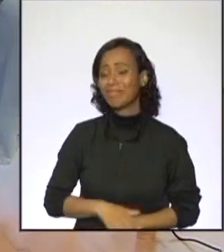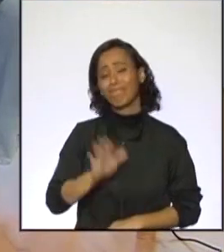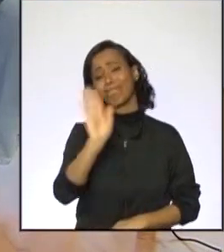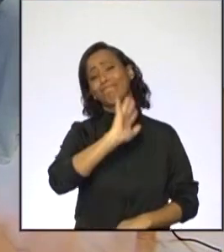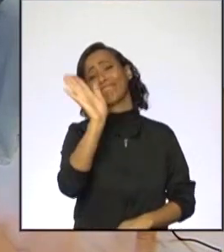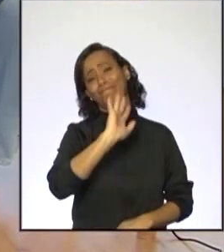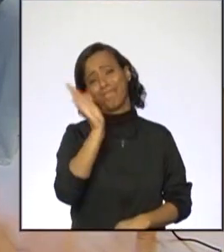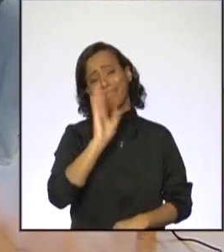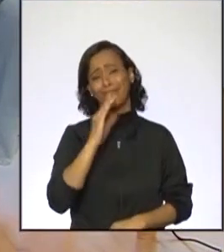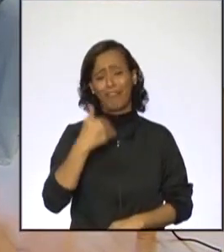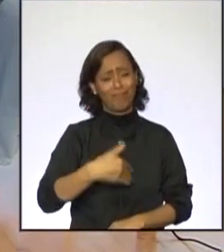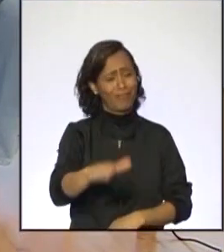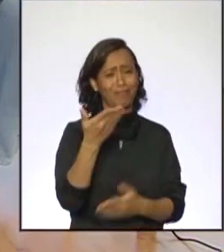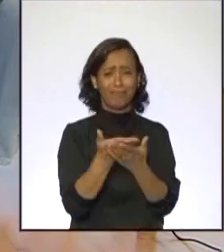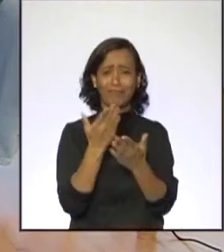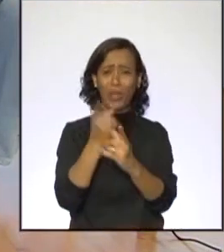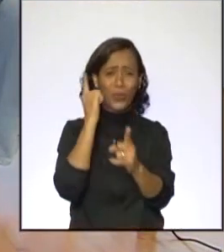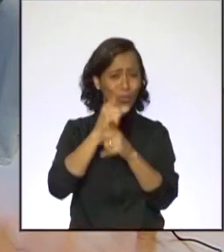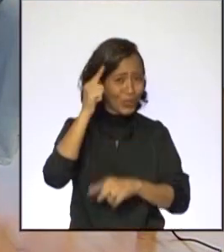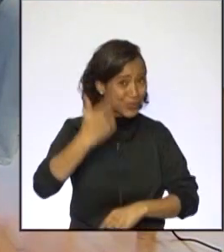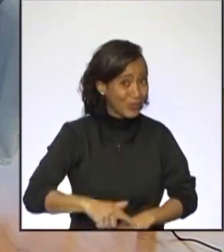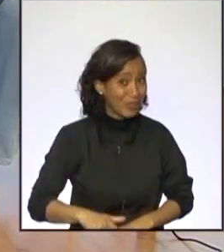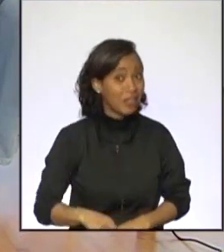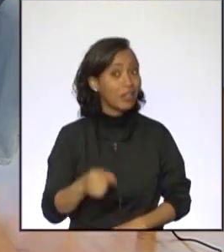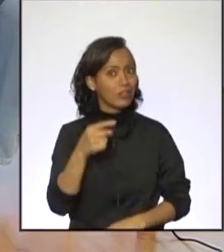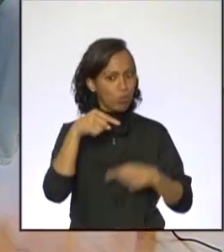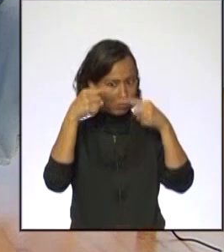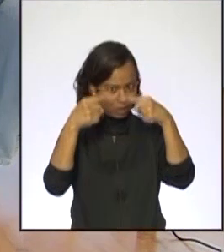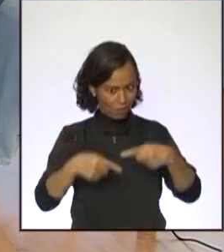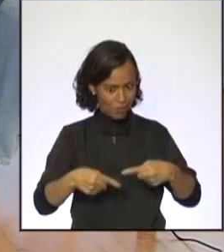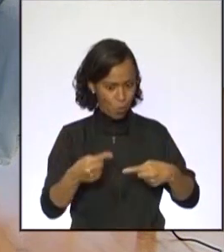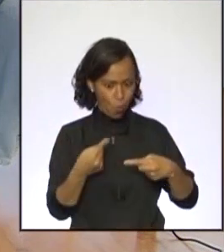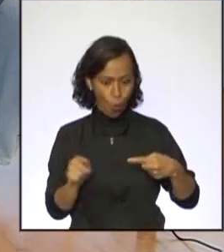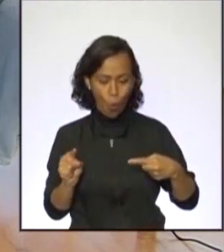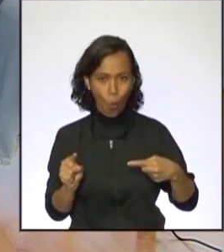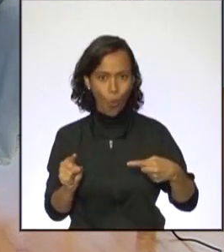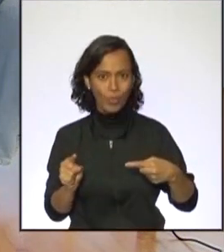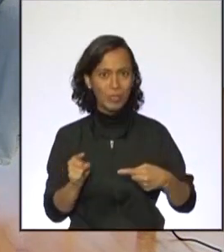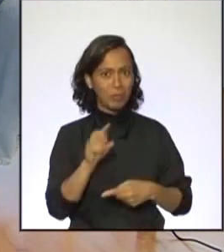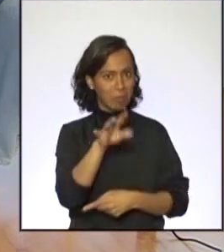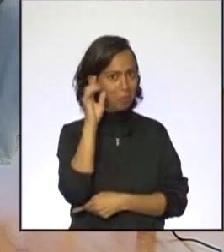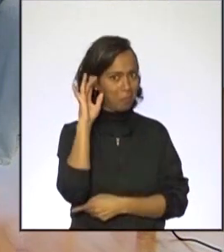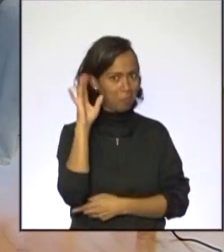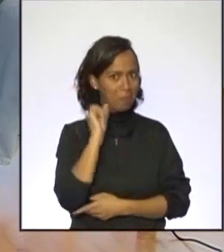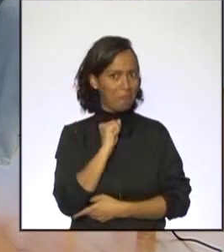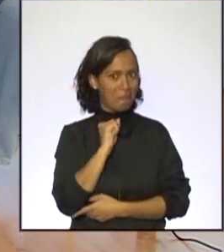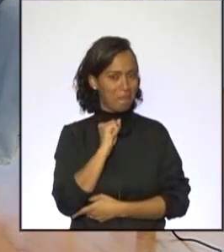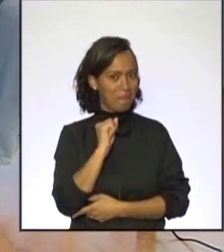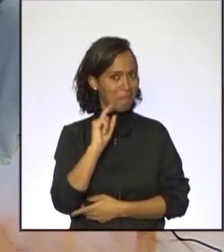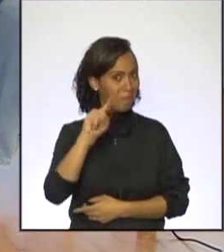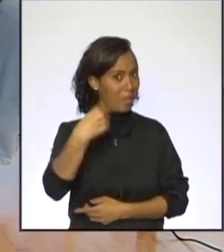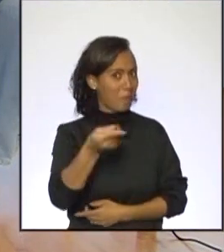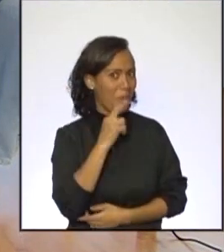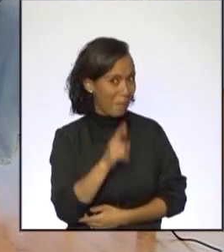a próxima. Nós temos aí os 3 desafios, não respondemos ao primeiro, porém, Na próxima próxima, aula a